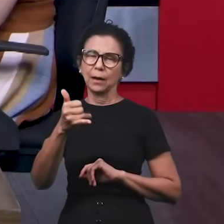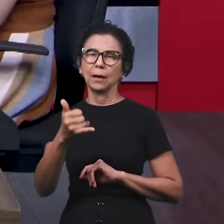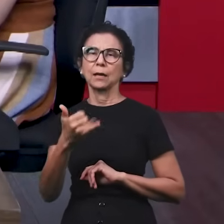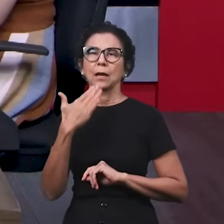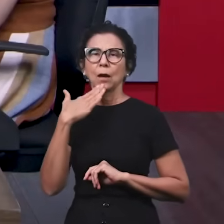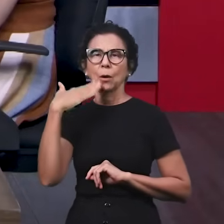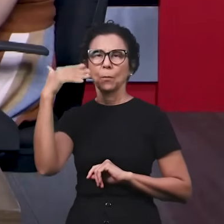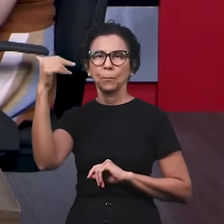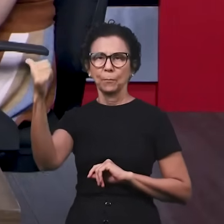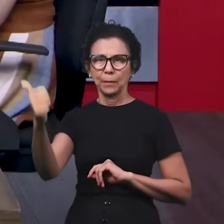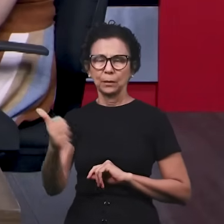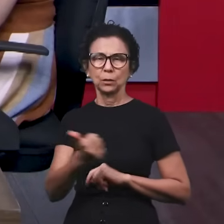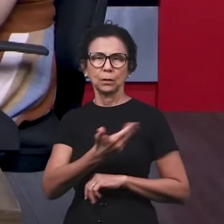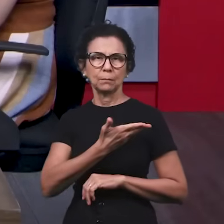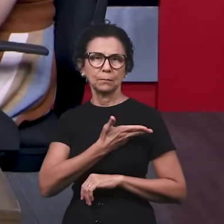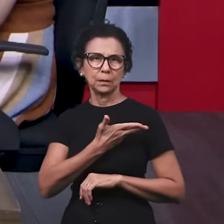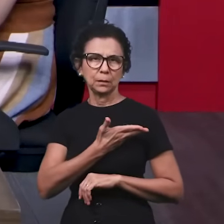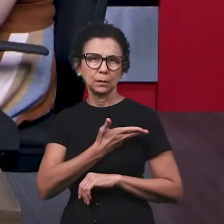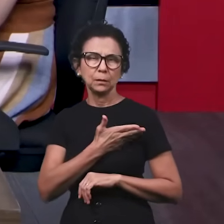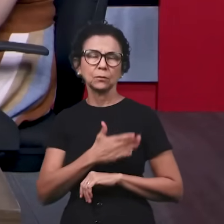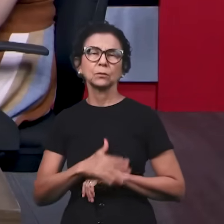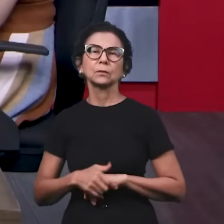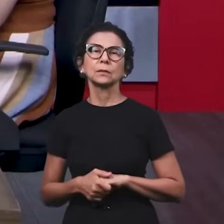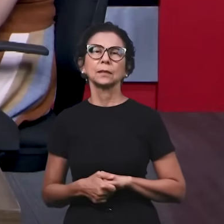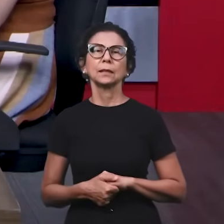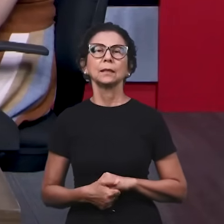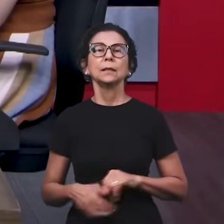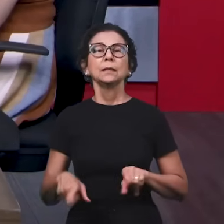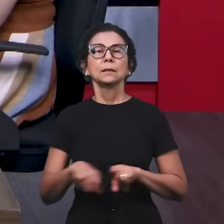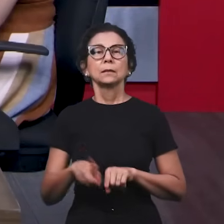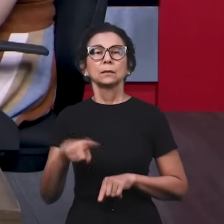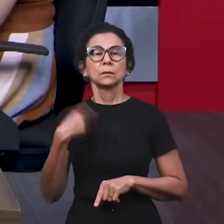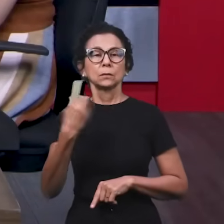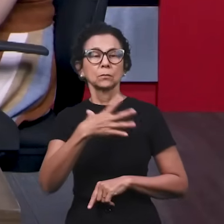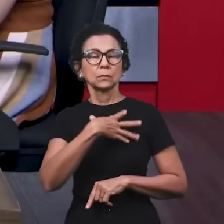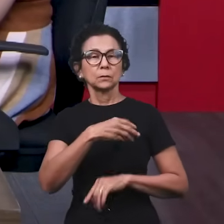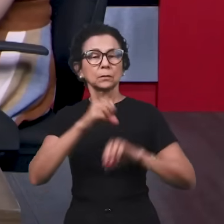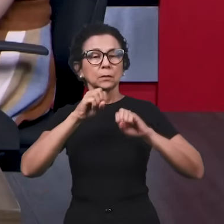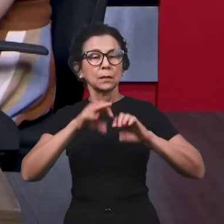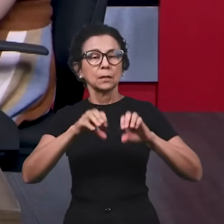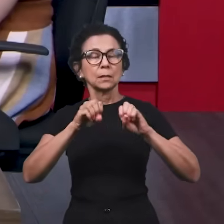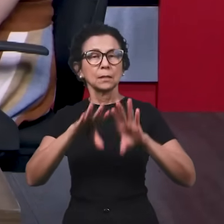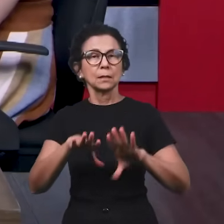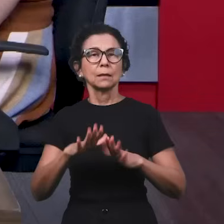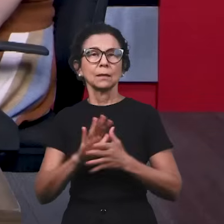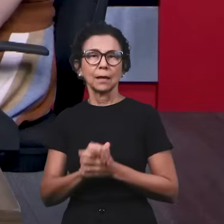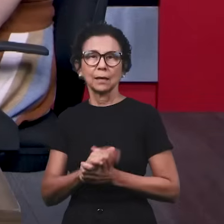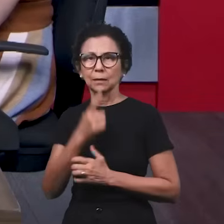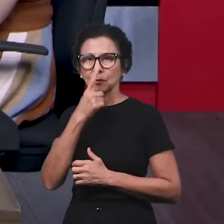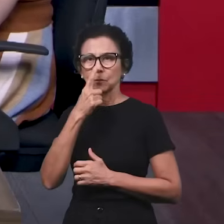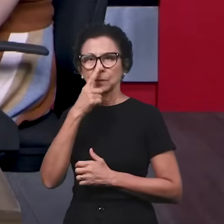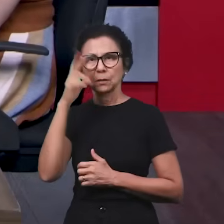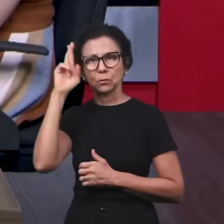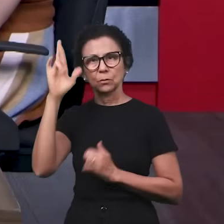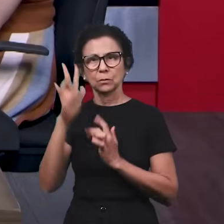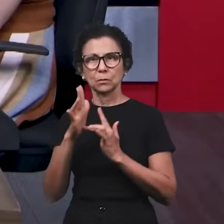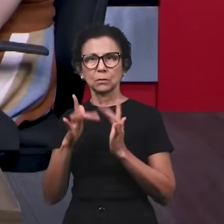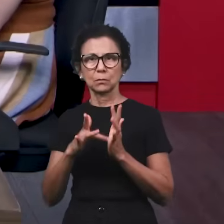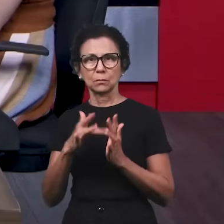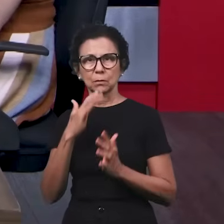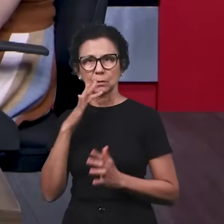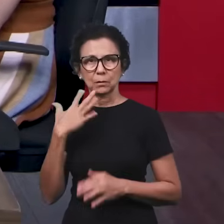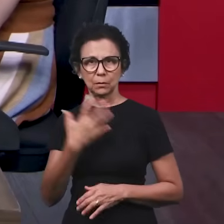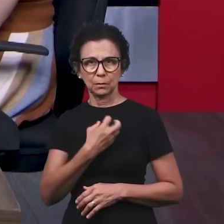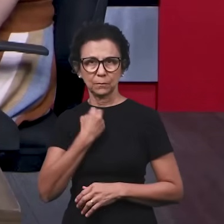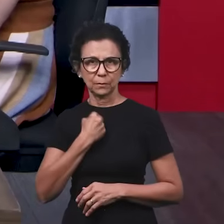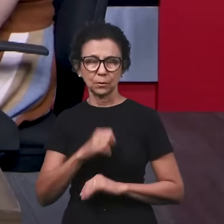nós temos e a ensinar também os nossos filhos a caminhar do ladinho daquele que é o nosso Salvador.